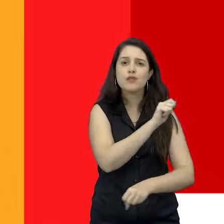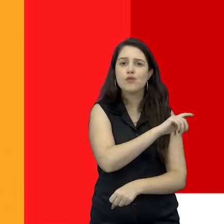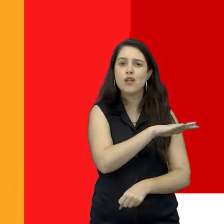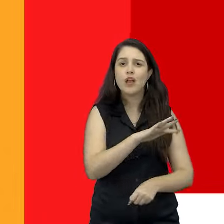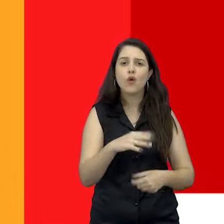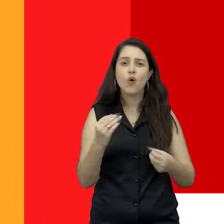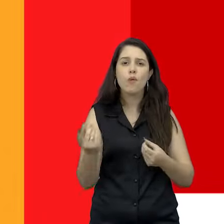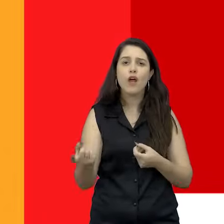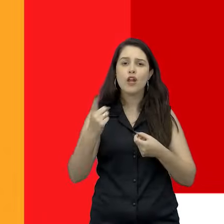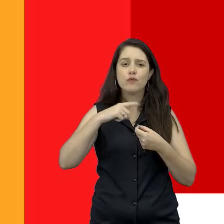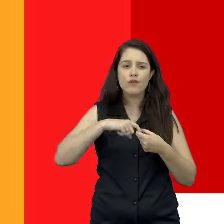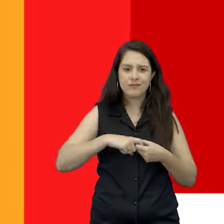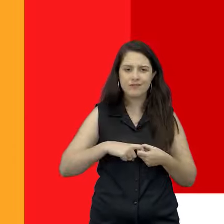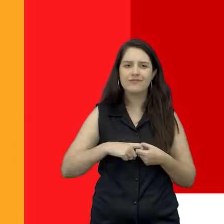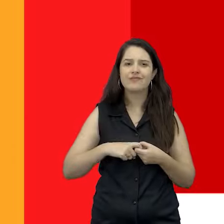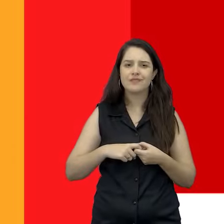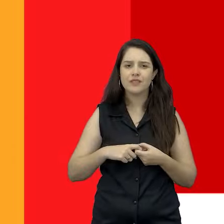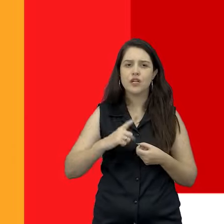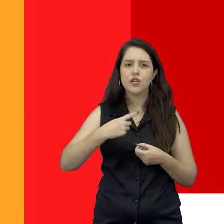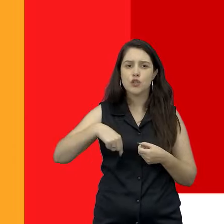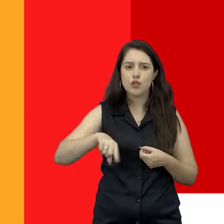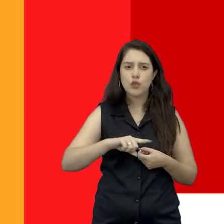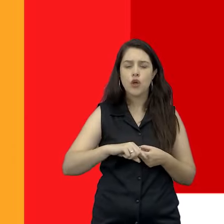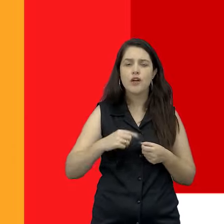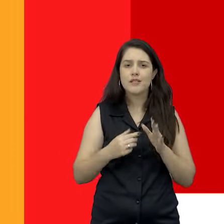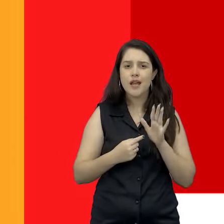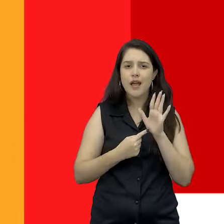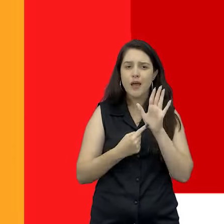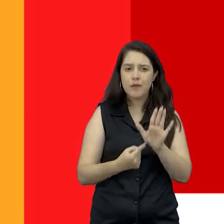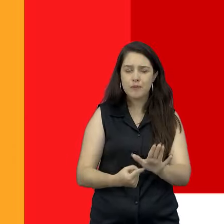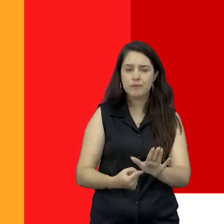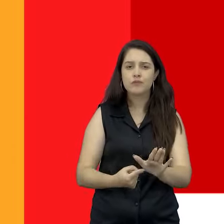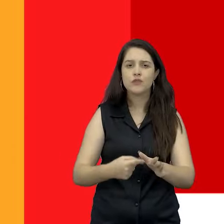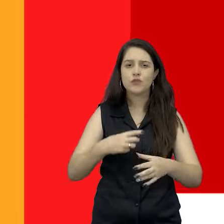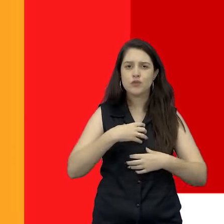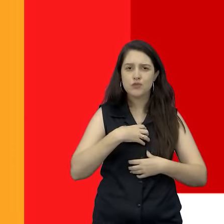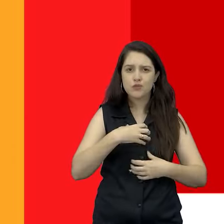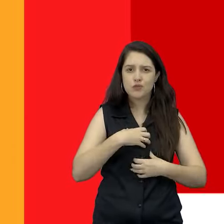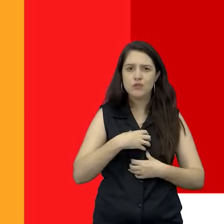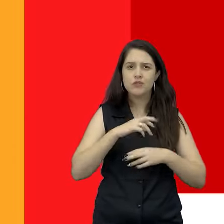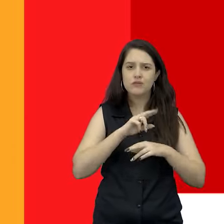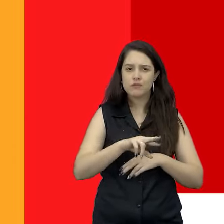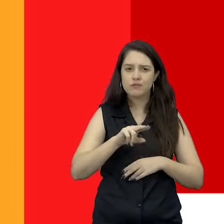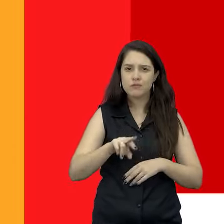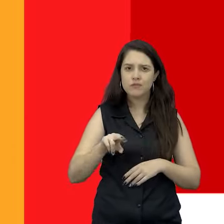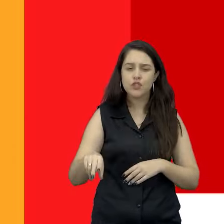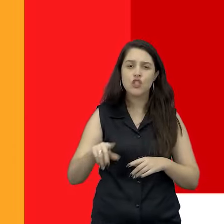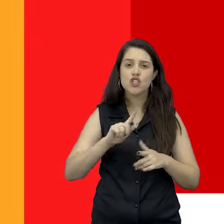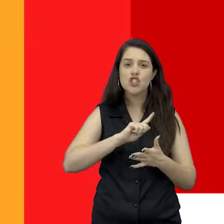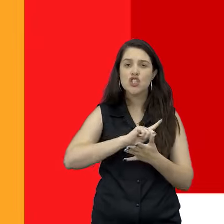mais proficiente, né? Não aquele que lê apenas um único gênero textual, mas lê uma diversidade de gênero,